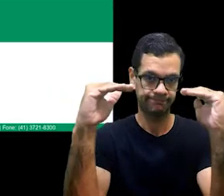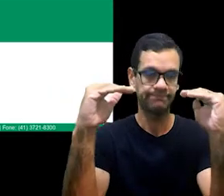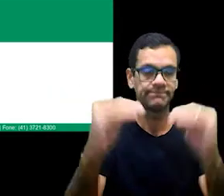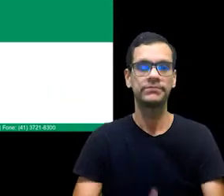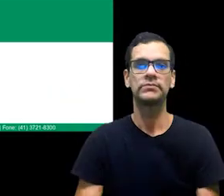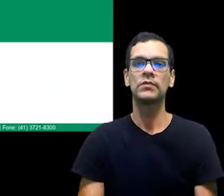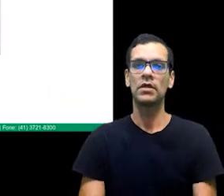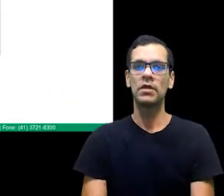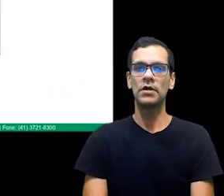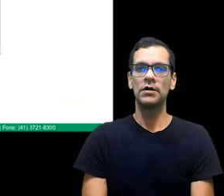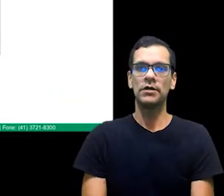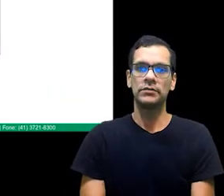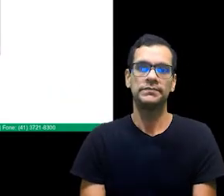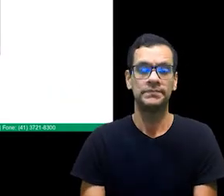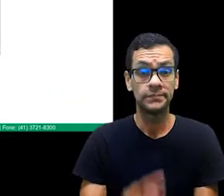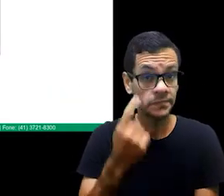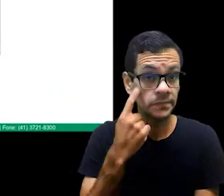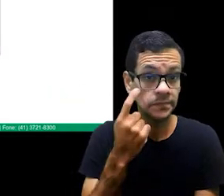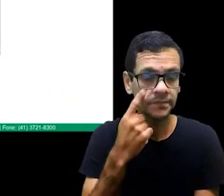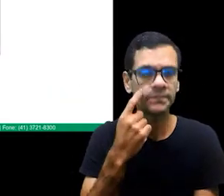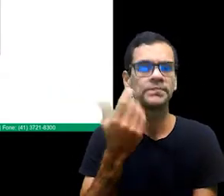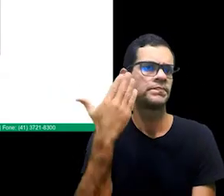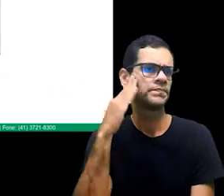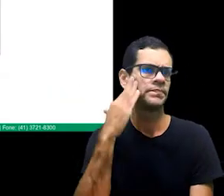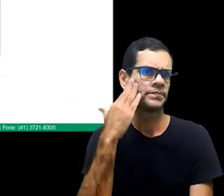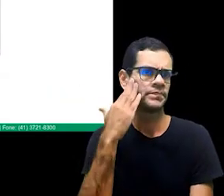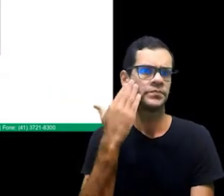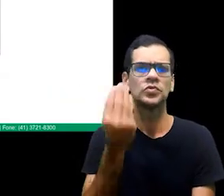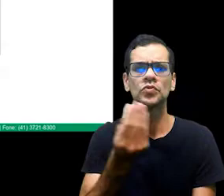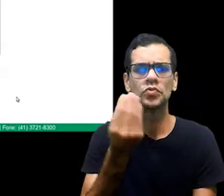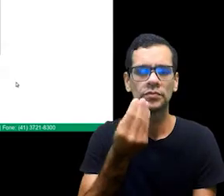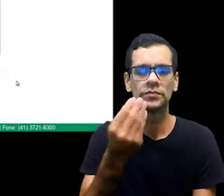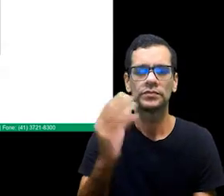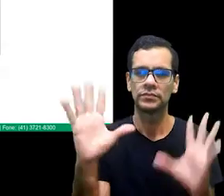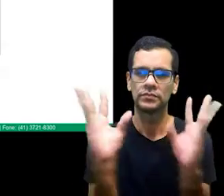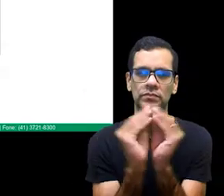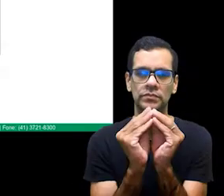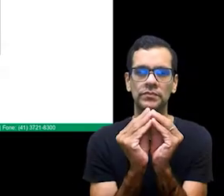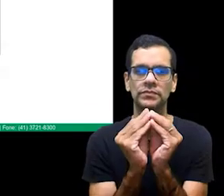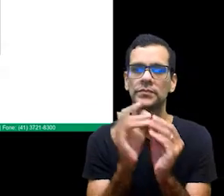certo? Bom, para entender melhor essa troca, nós vamos simplificar a